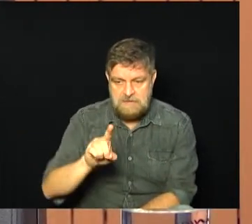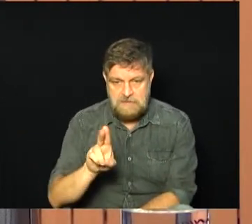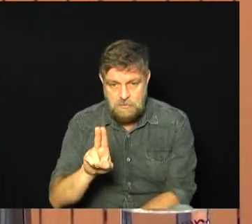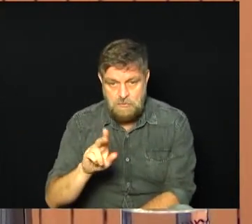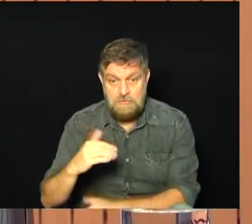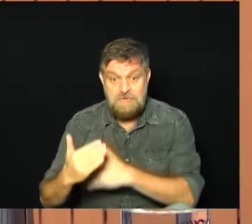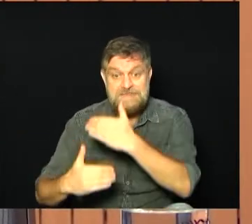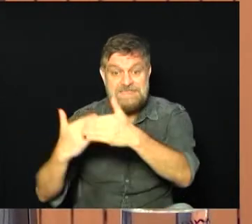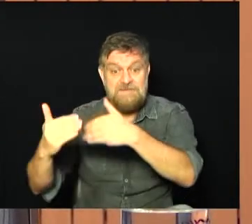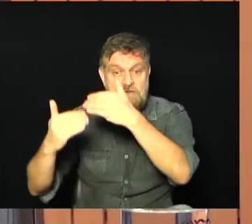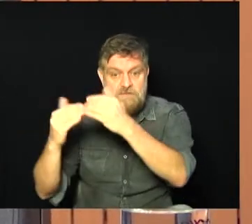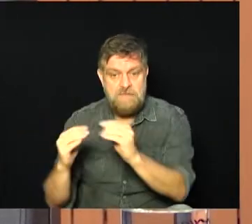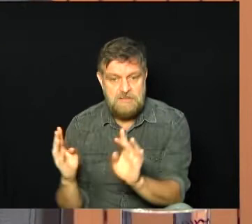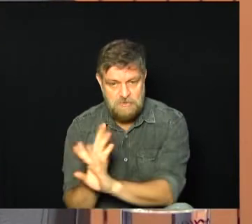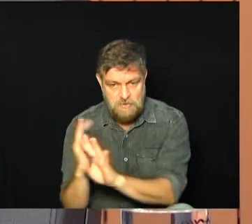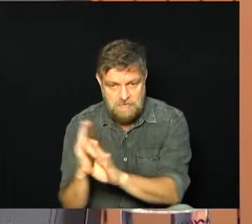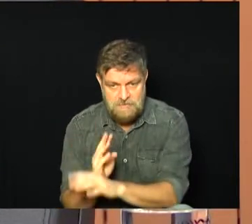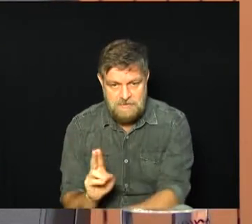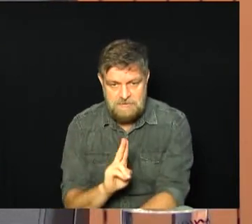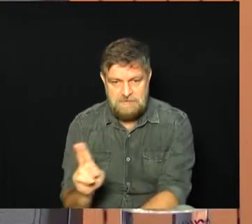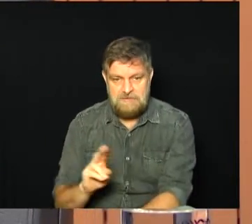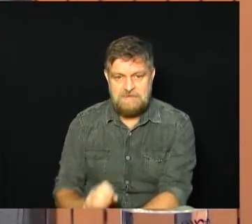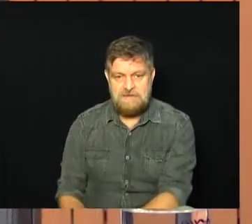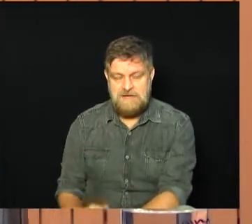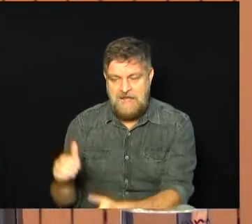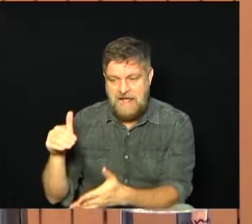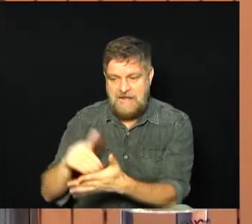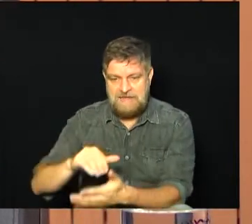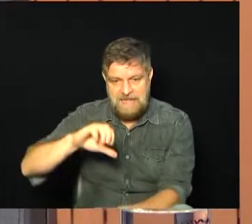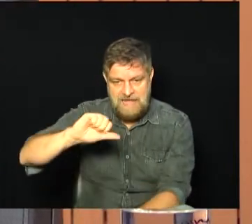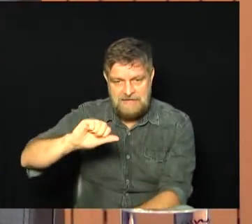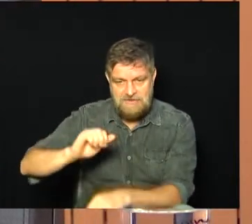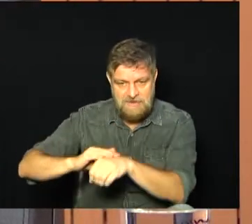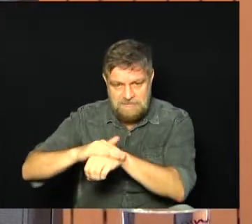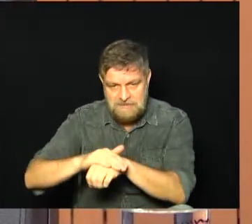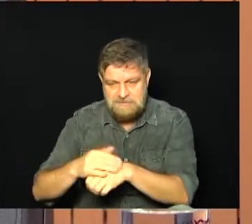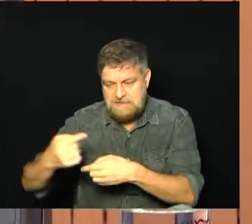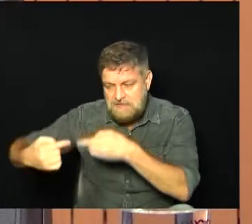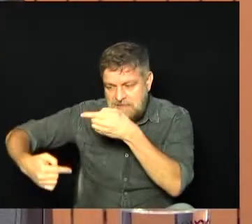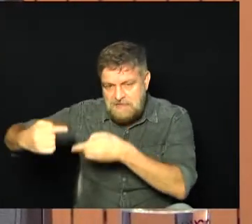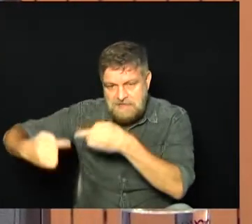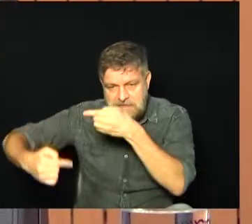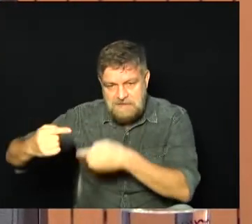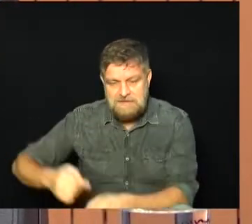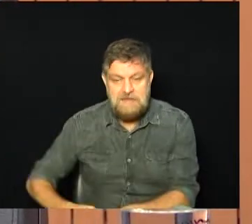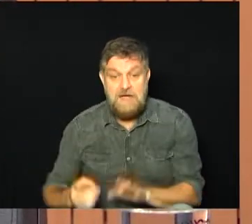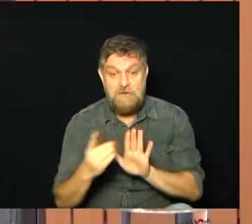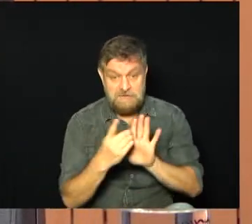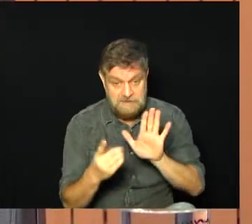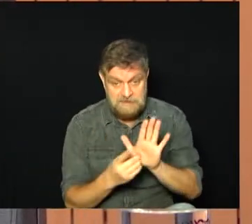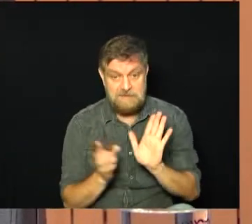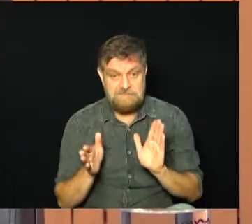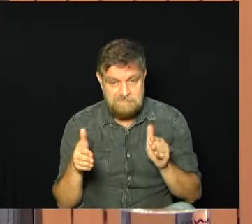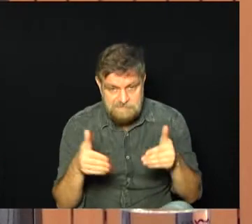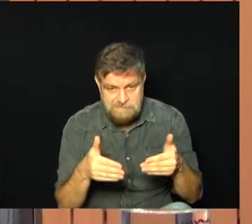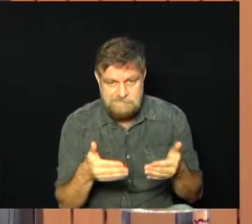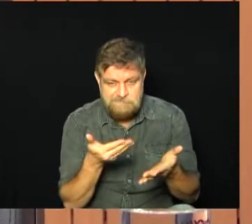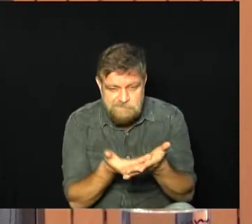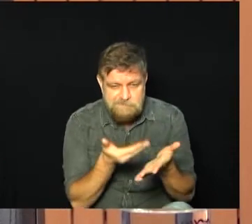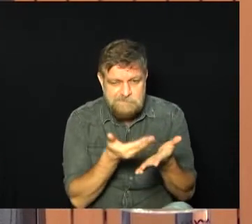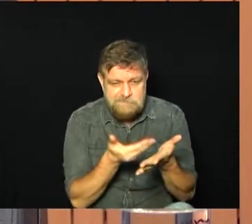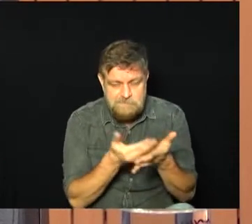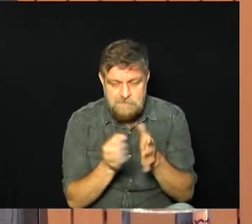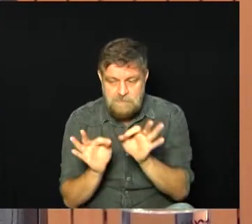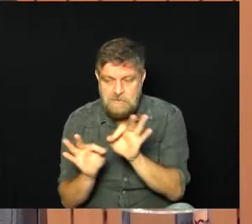nós estávamos até às 8h30, 9h da noite discutindo um decreto, né, e um projeto de lei.